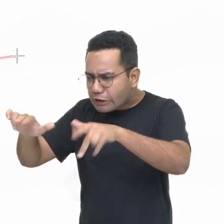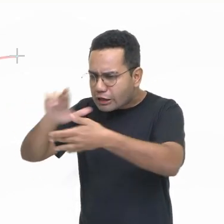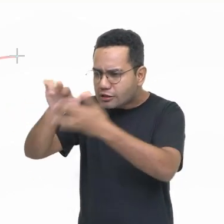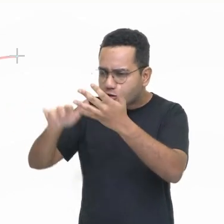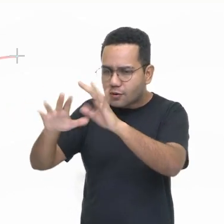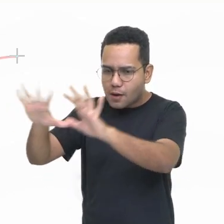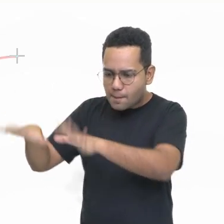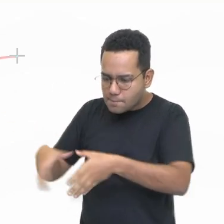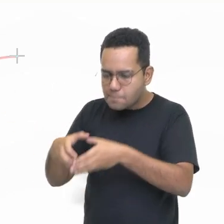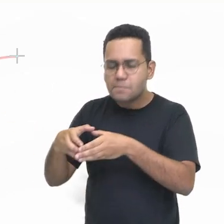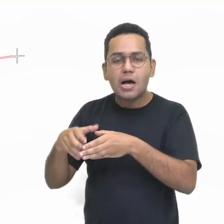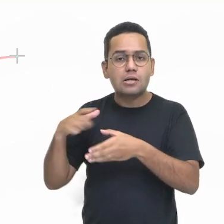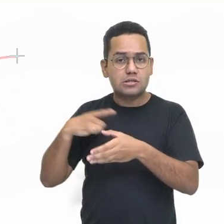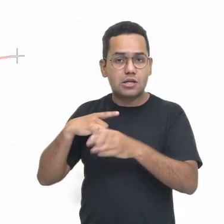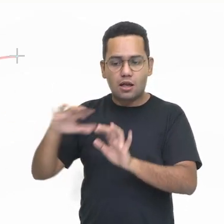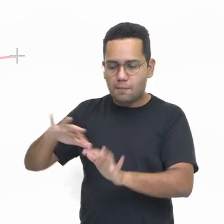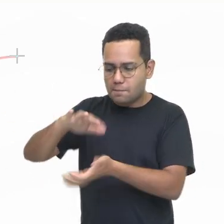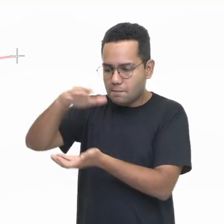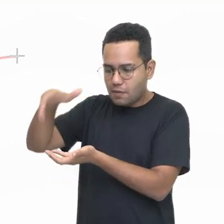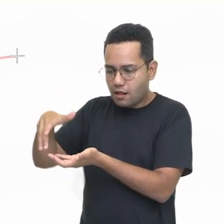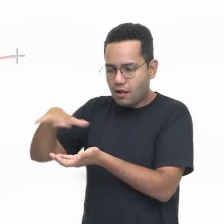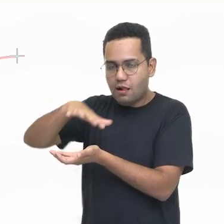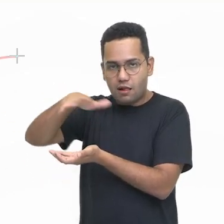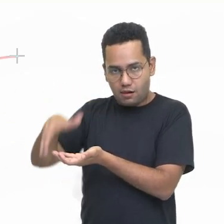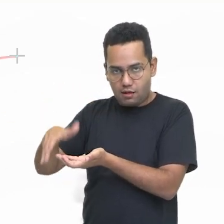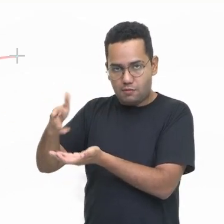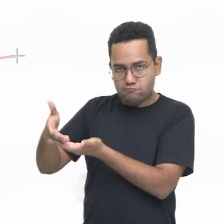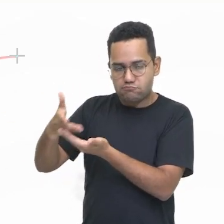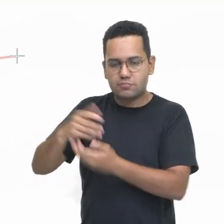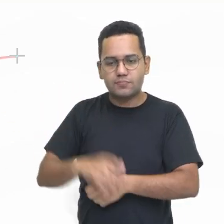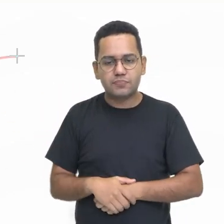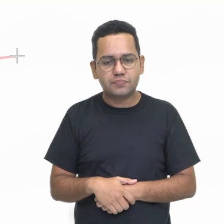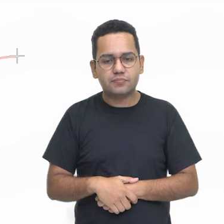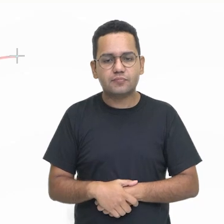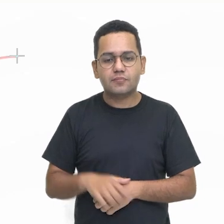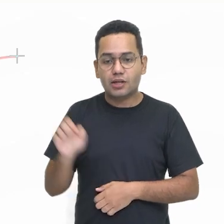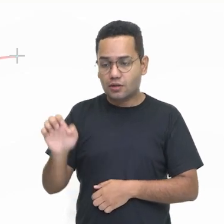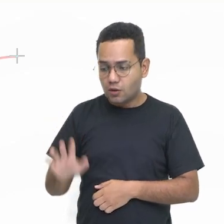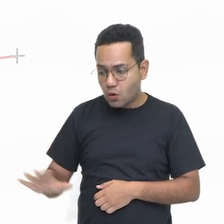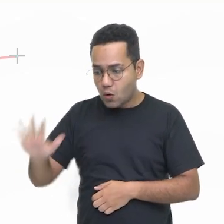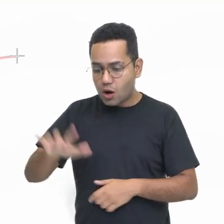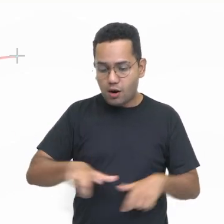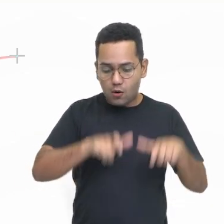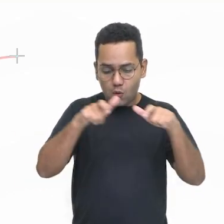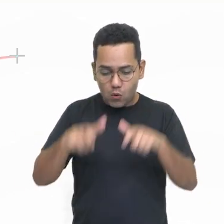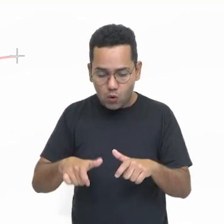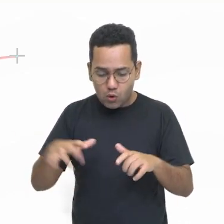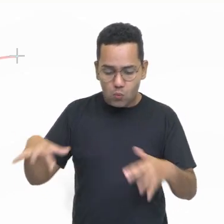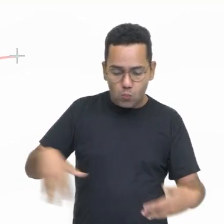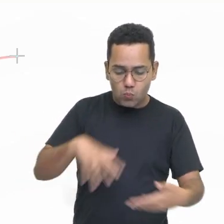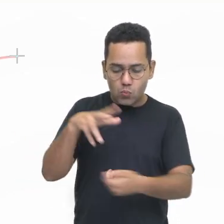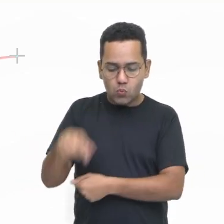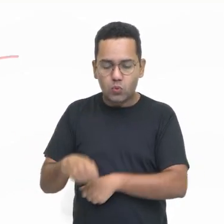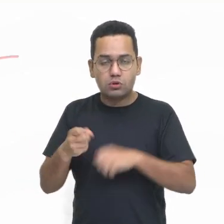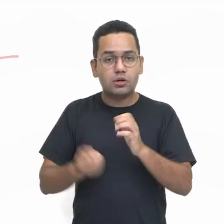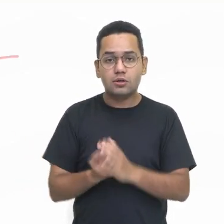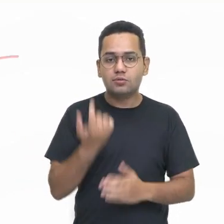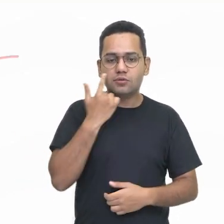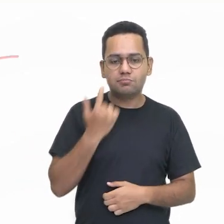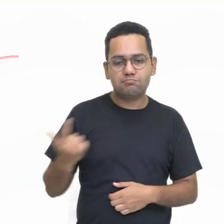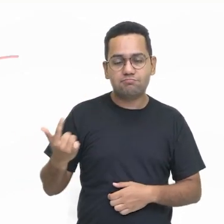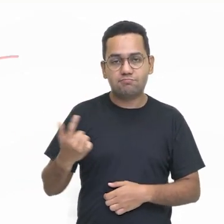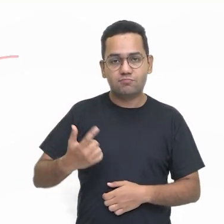ecossistemas seja numa região ou ecossistemas mundiais vão formar os biomas